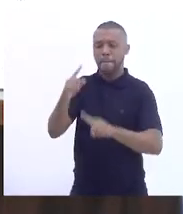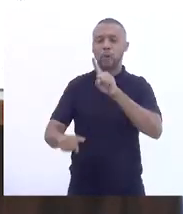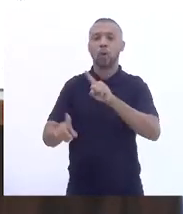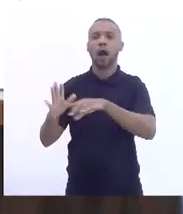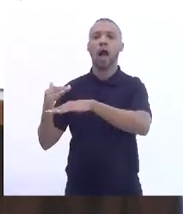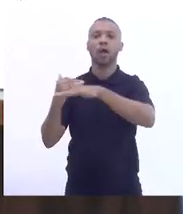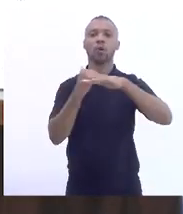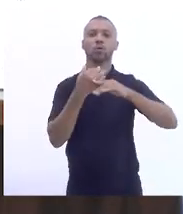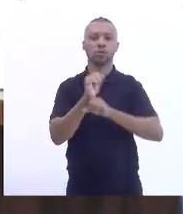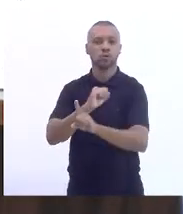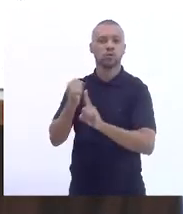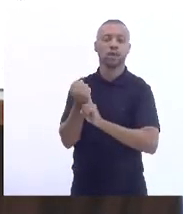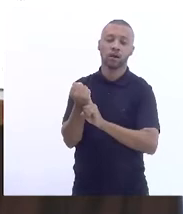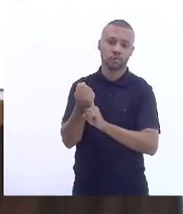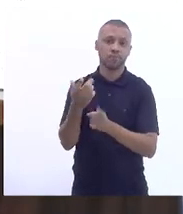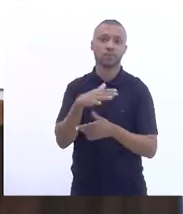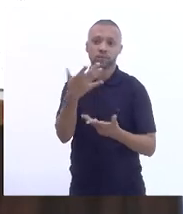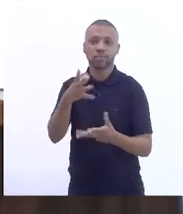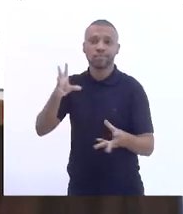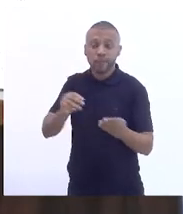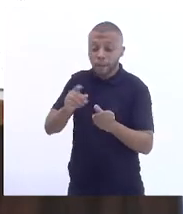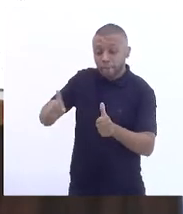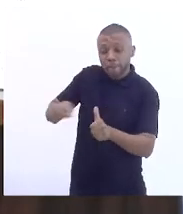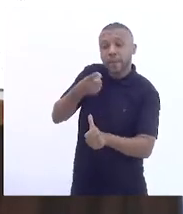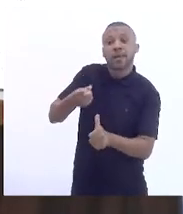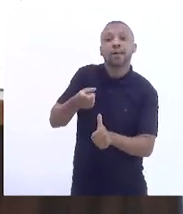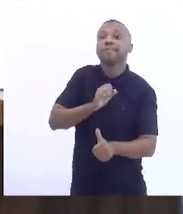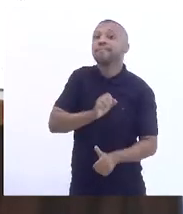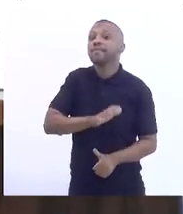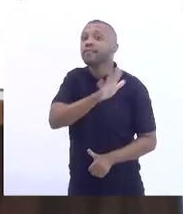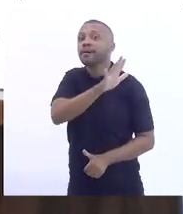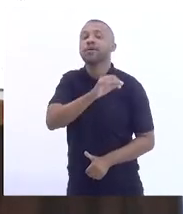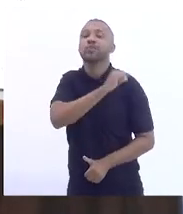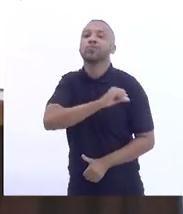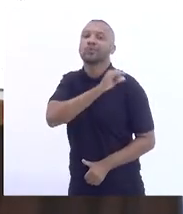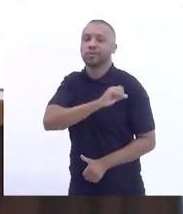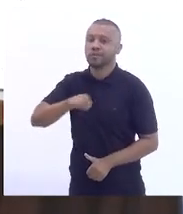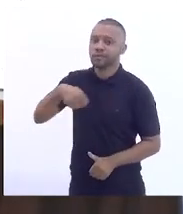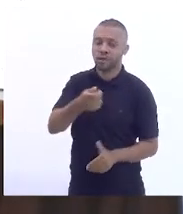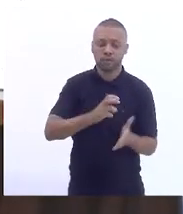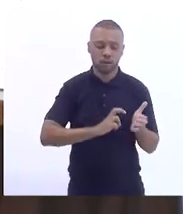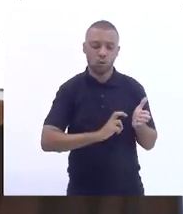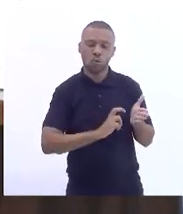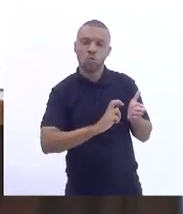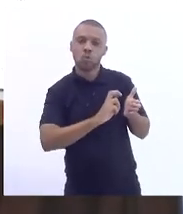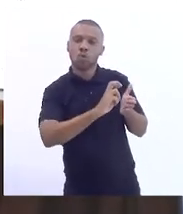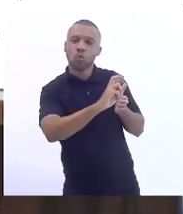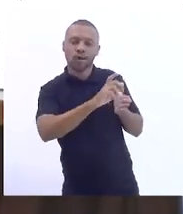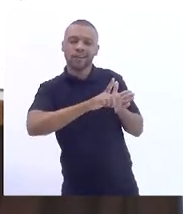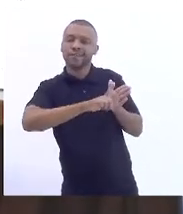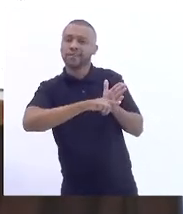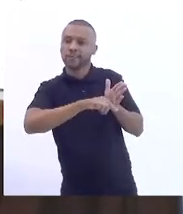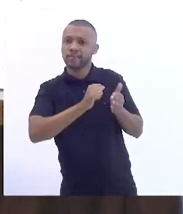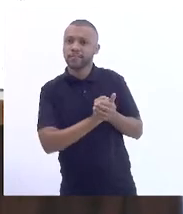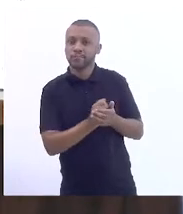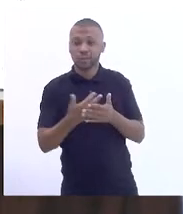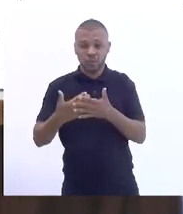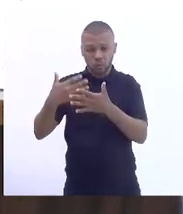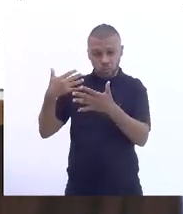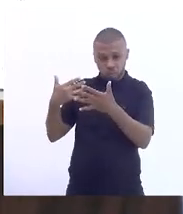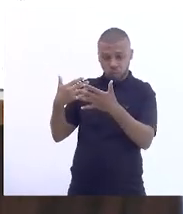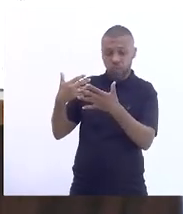veio assim surge a favela a primeira do Rio a providência de lá para cá de Pereira Passos